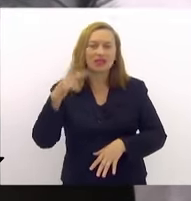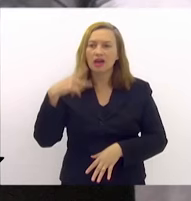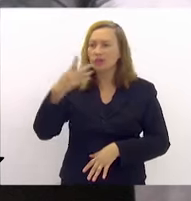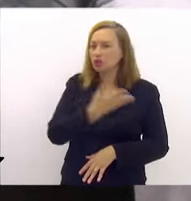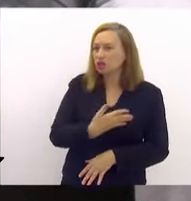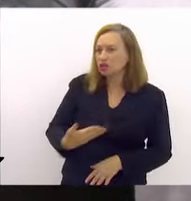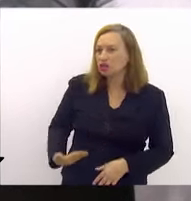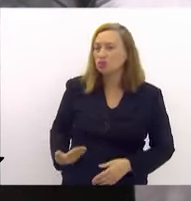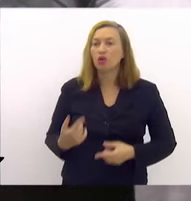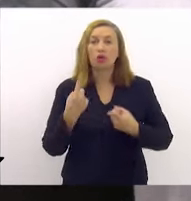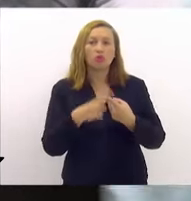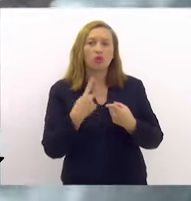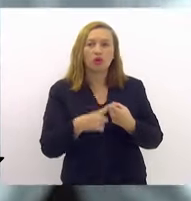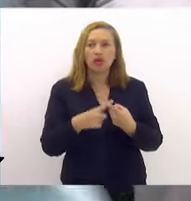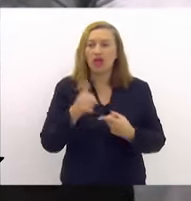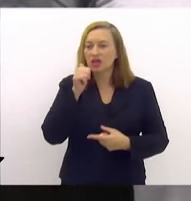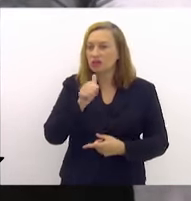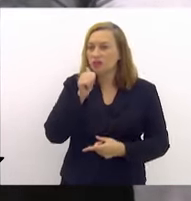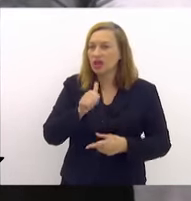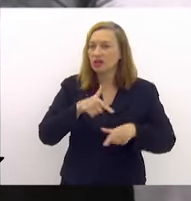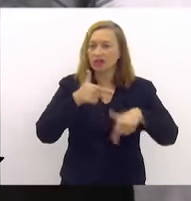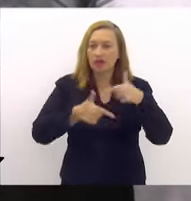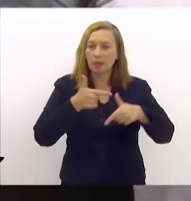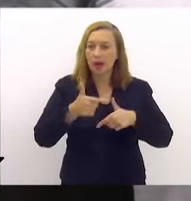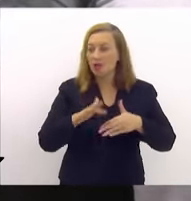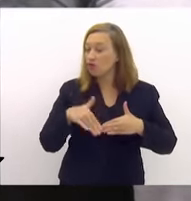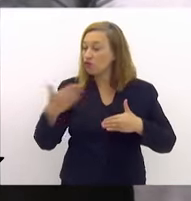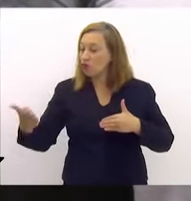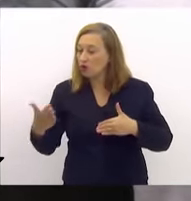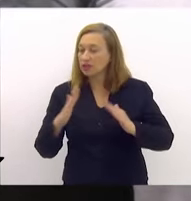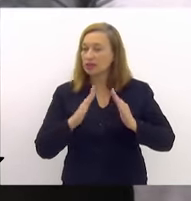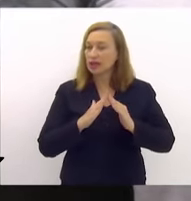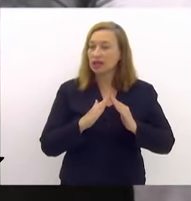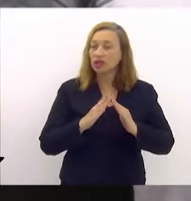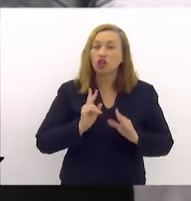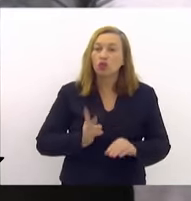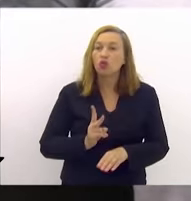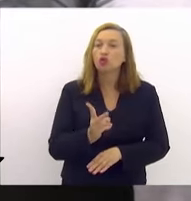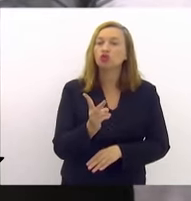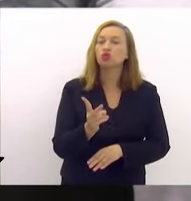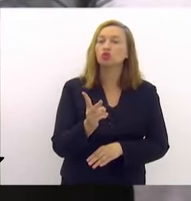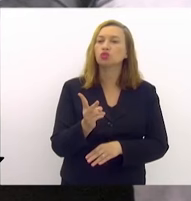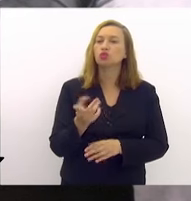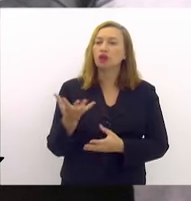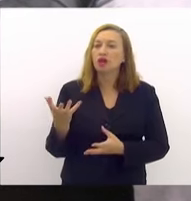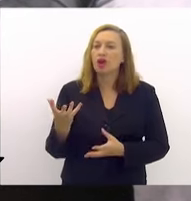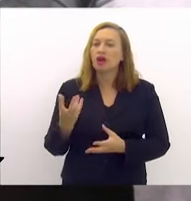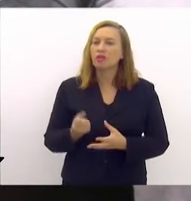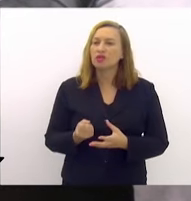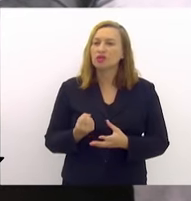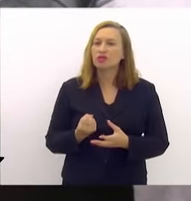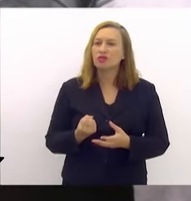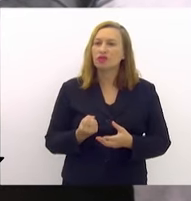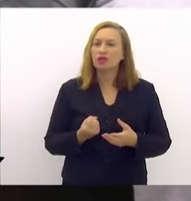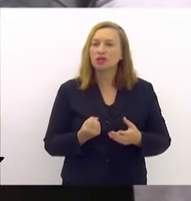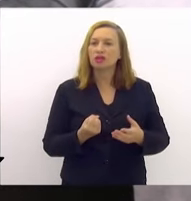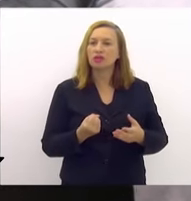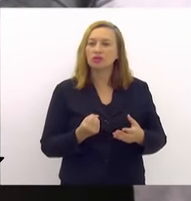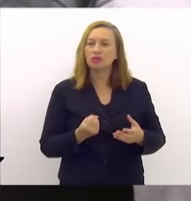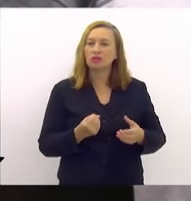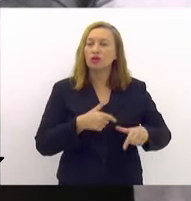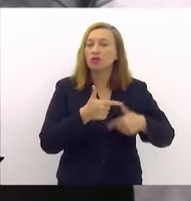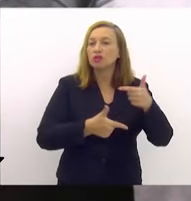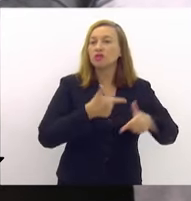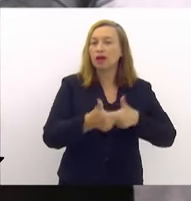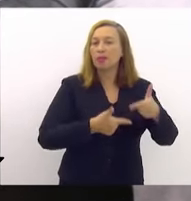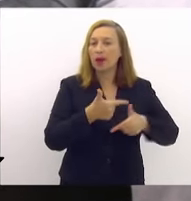públicas, porque as mulheres hoje trabalham fora e continuam absorvendo parte do trabalho doméstico, que é um trabalho